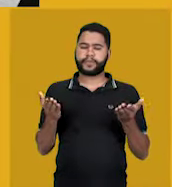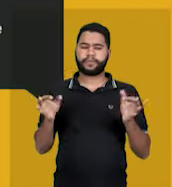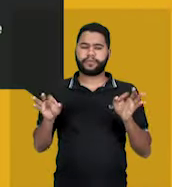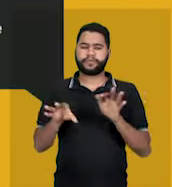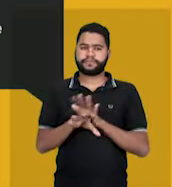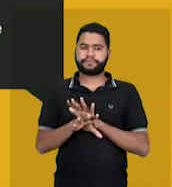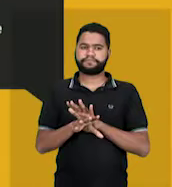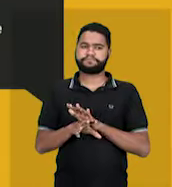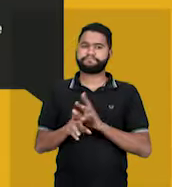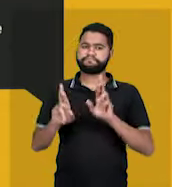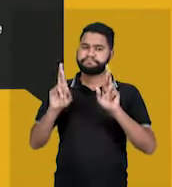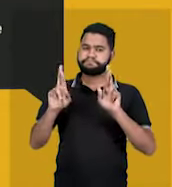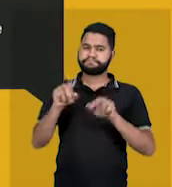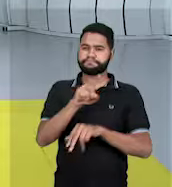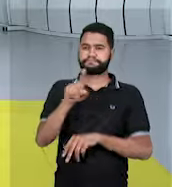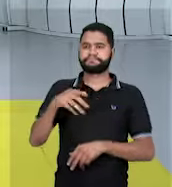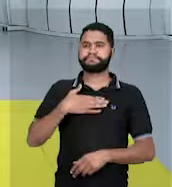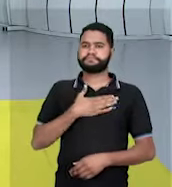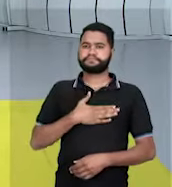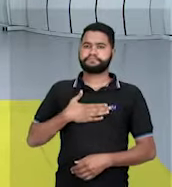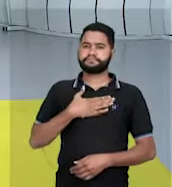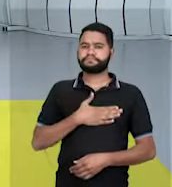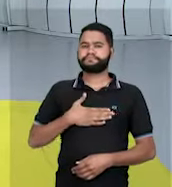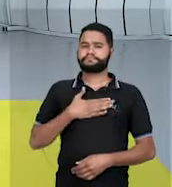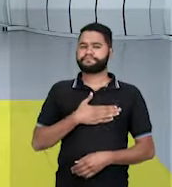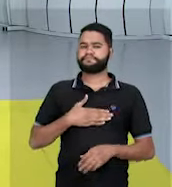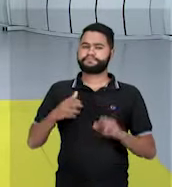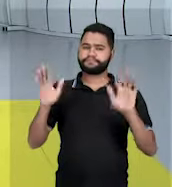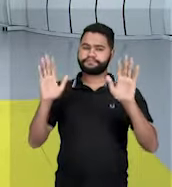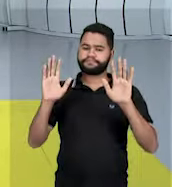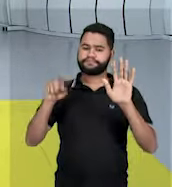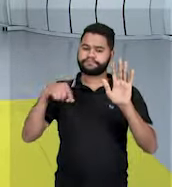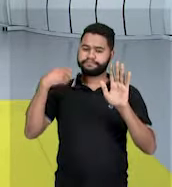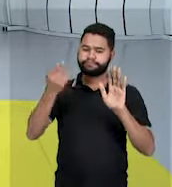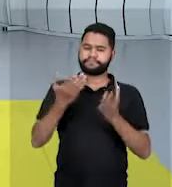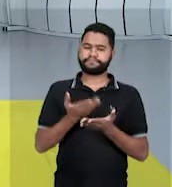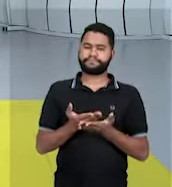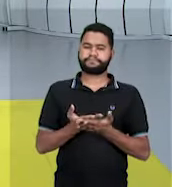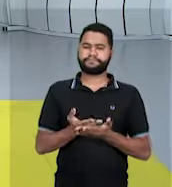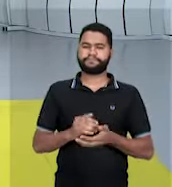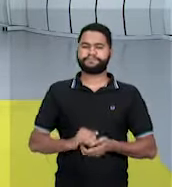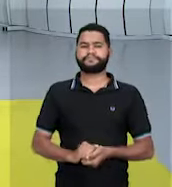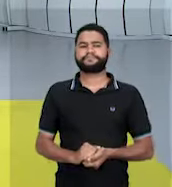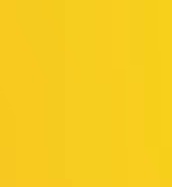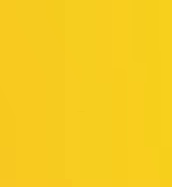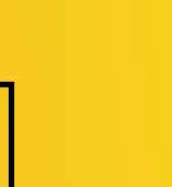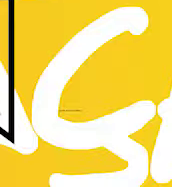espero que vocês tenham gostado e até a nossa próxima aula.